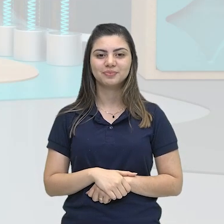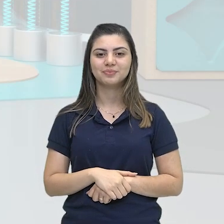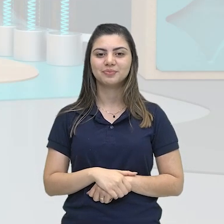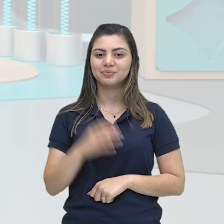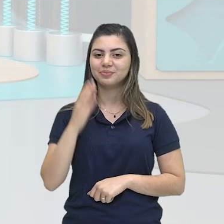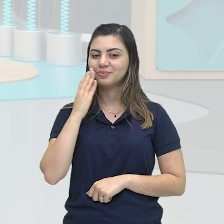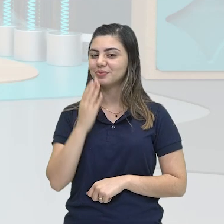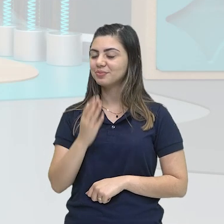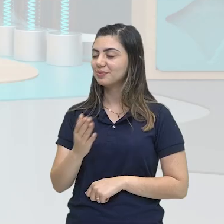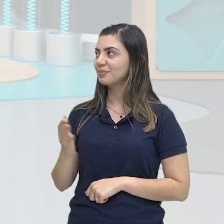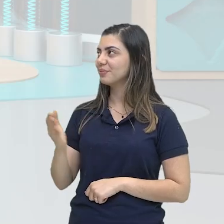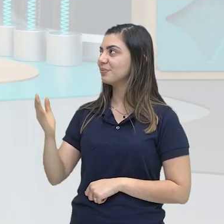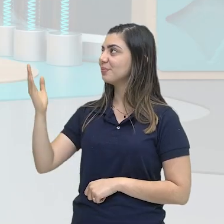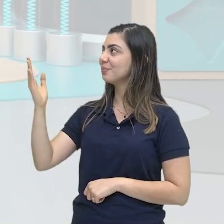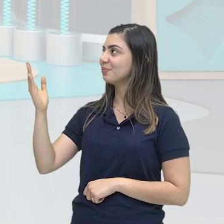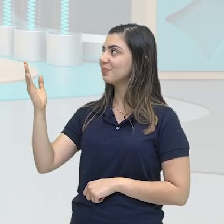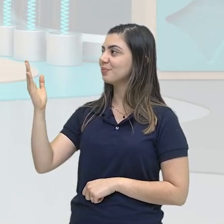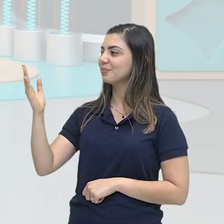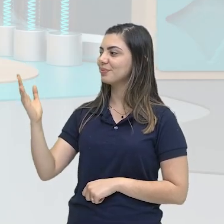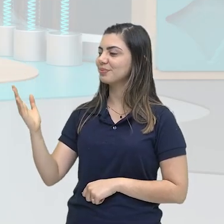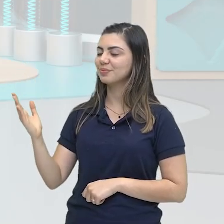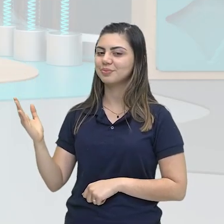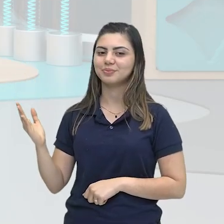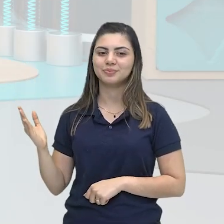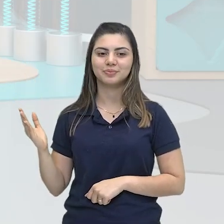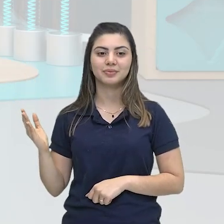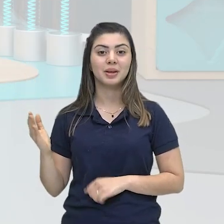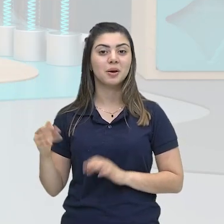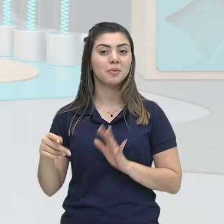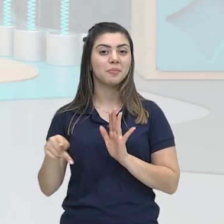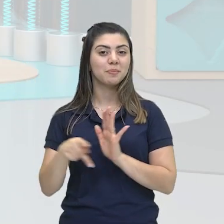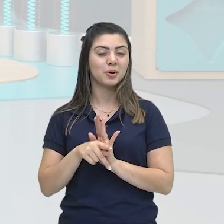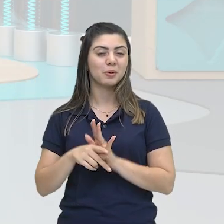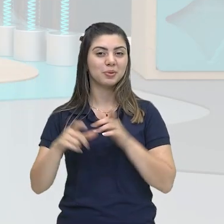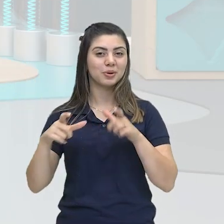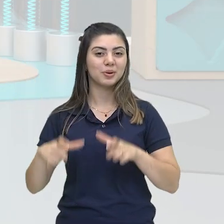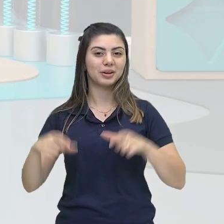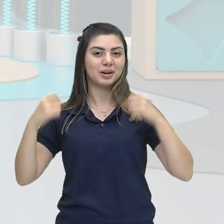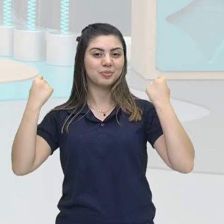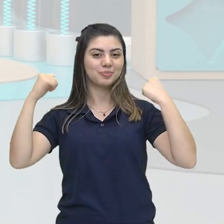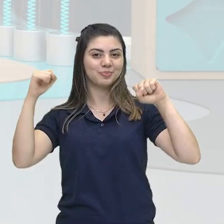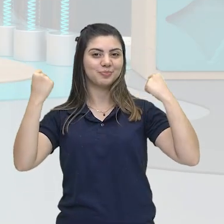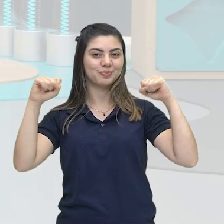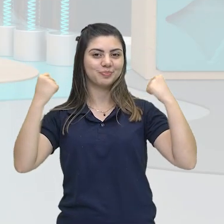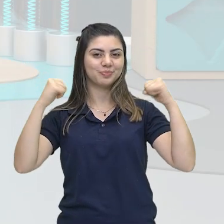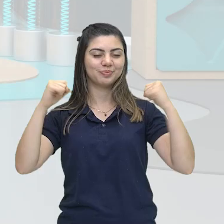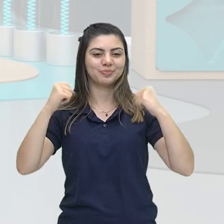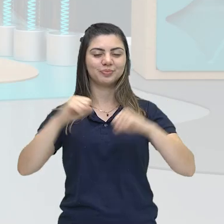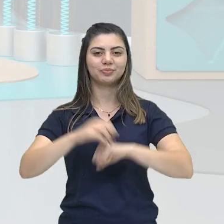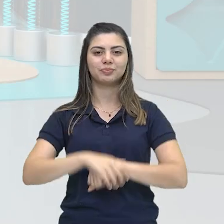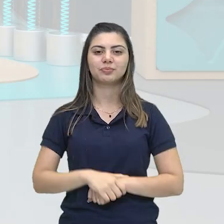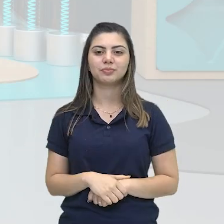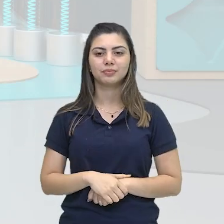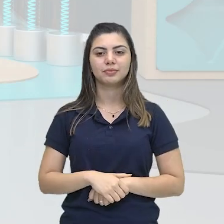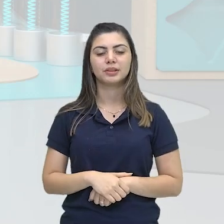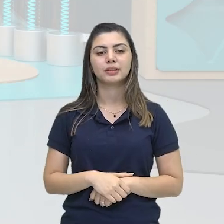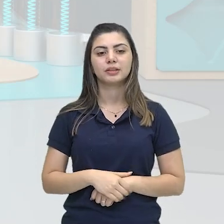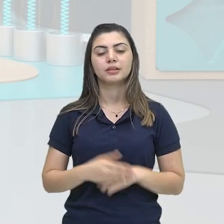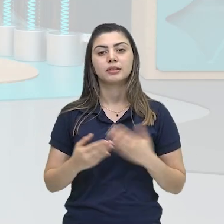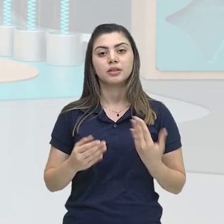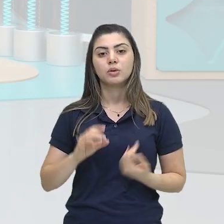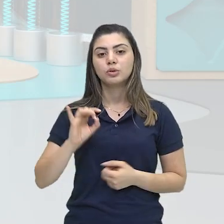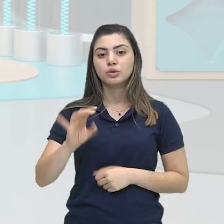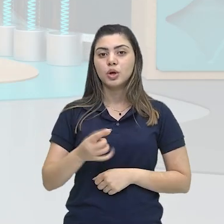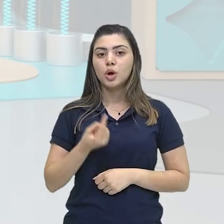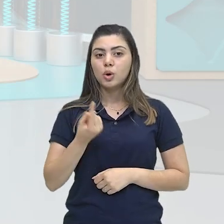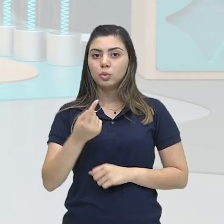Nós temos aqui, ó, as ginásticas de academia. É isso mesmo. Não existe apenas um